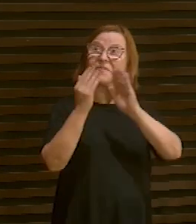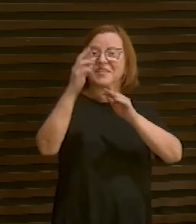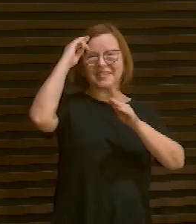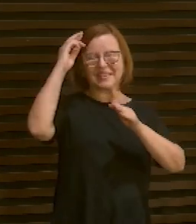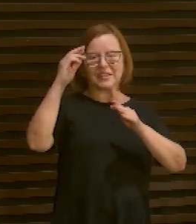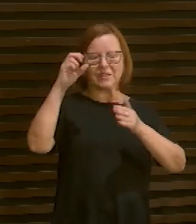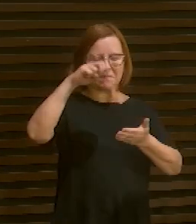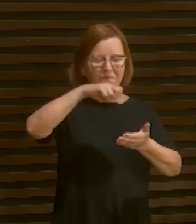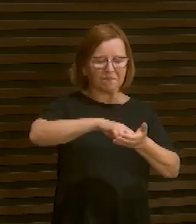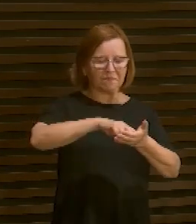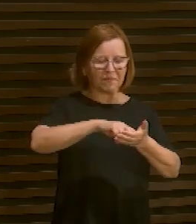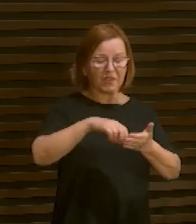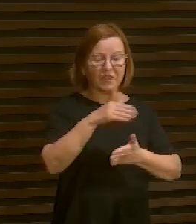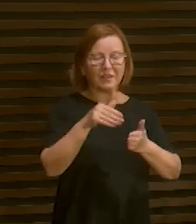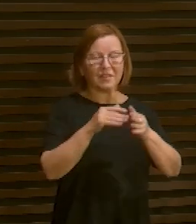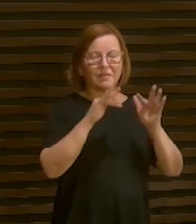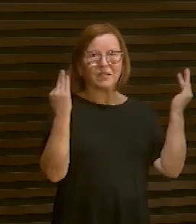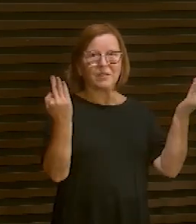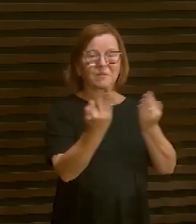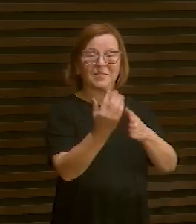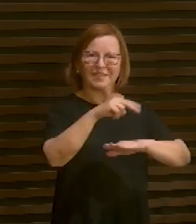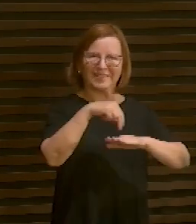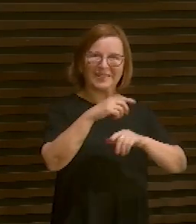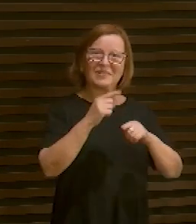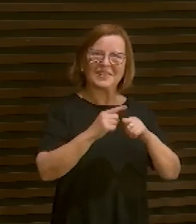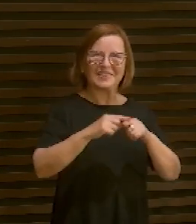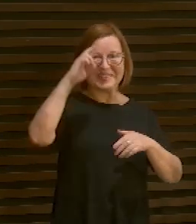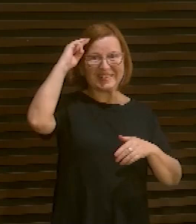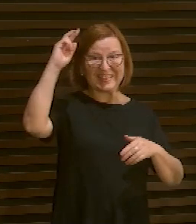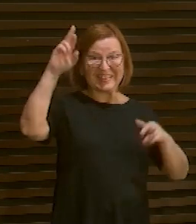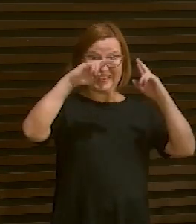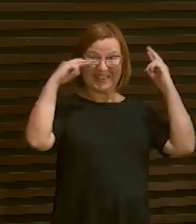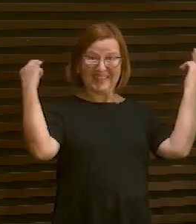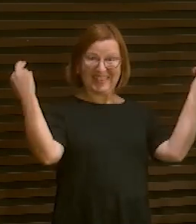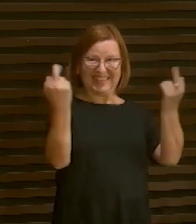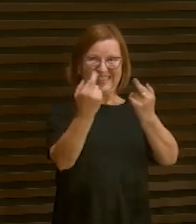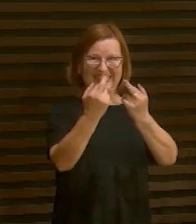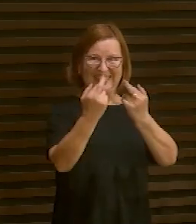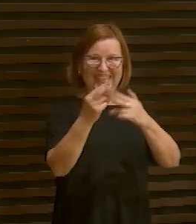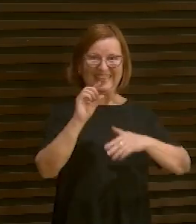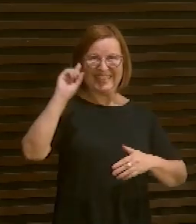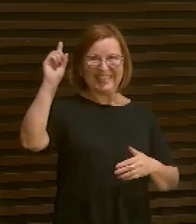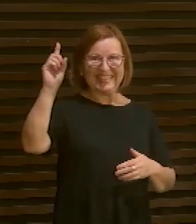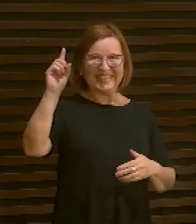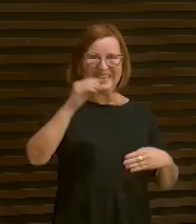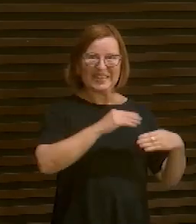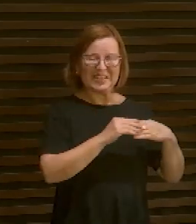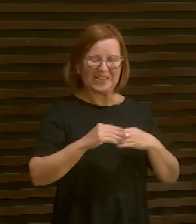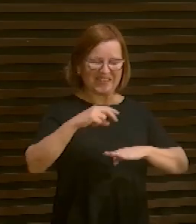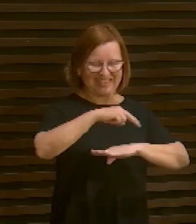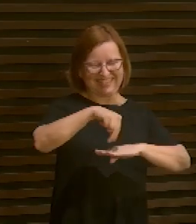as famílias das nações, pois do Senhor é o reino, é Ele quem governa